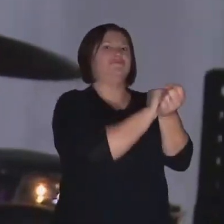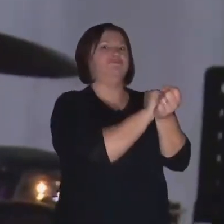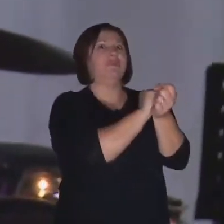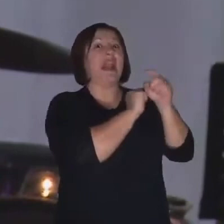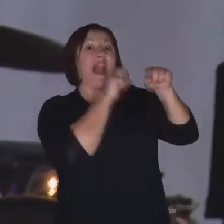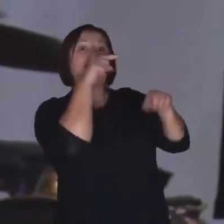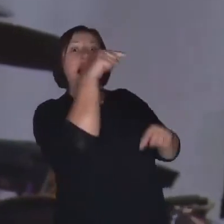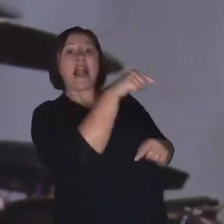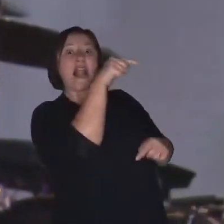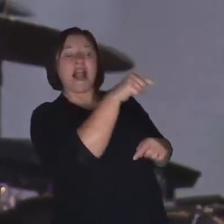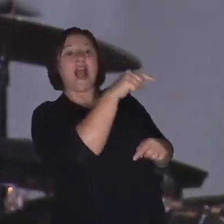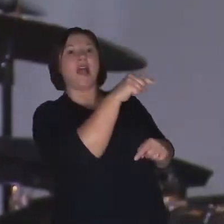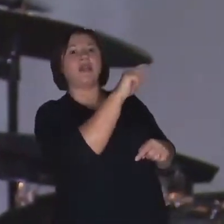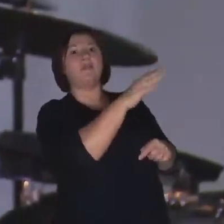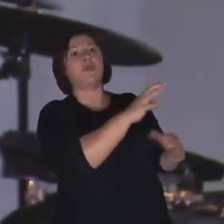do sul.